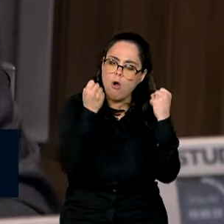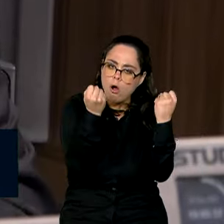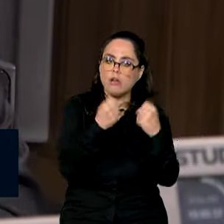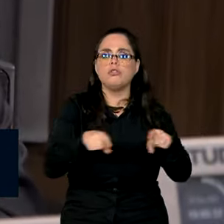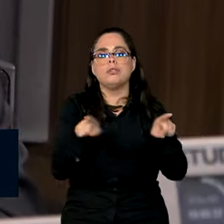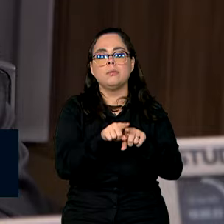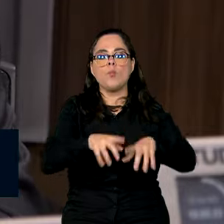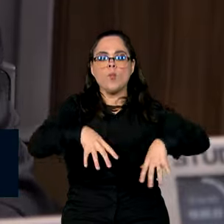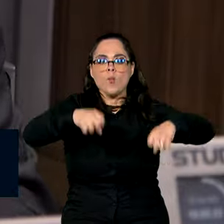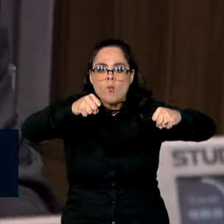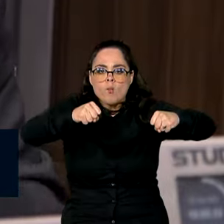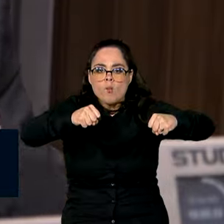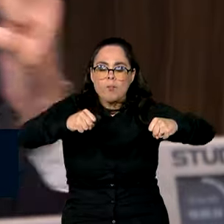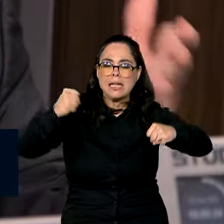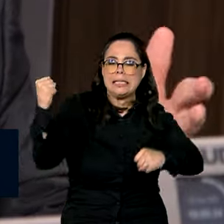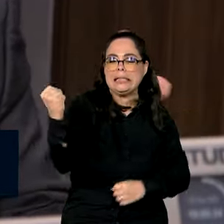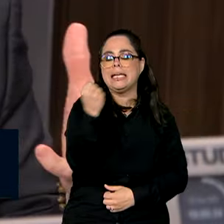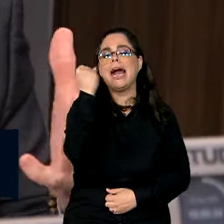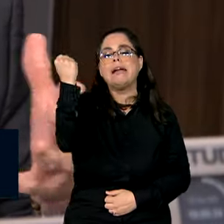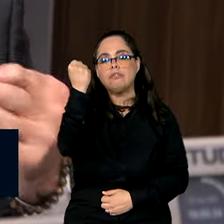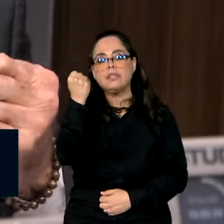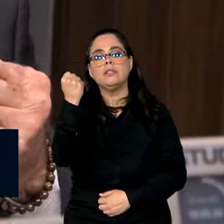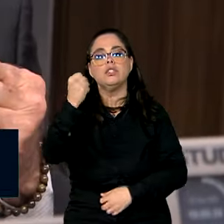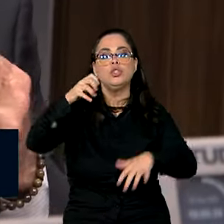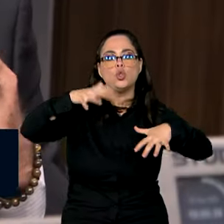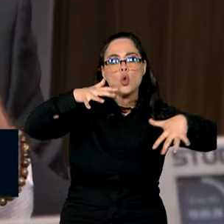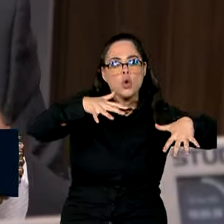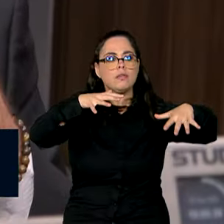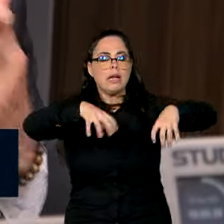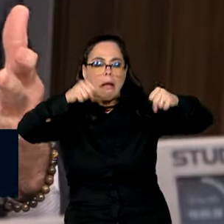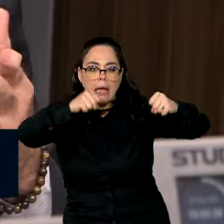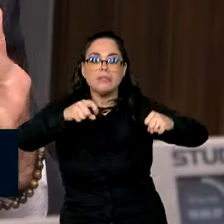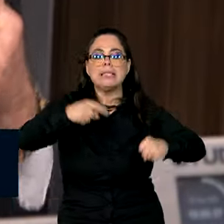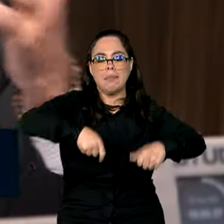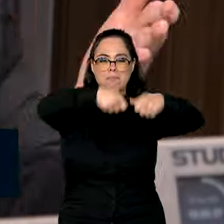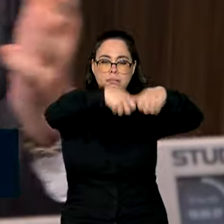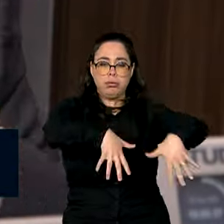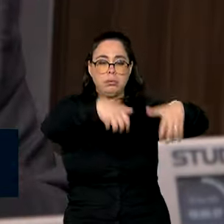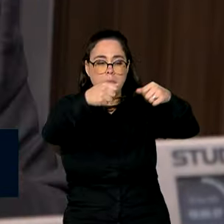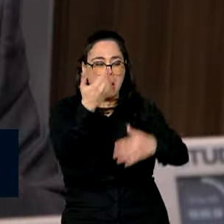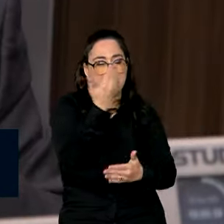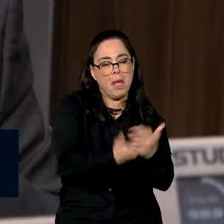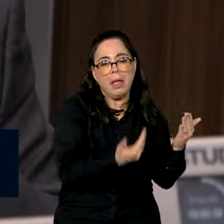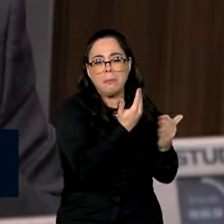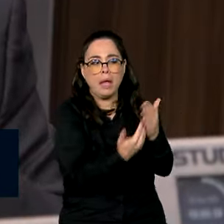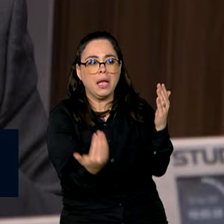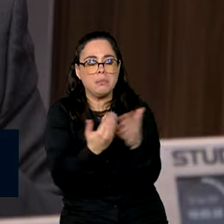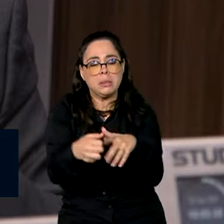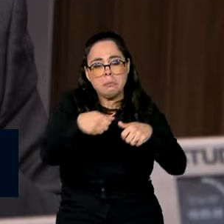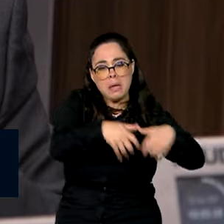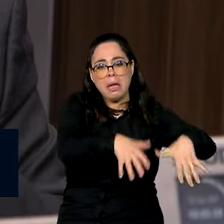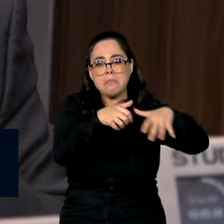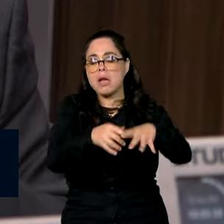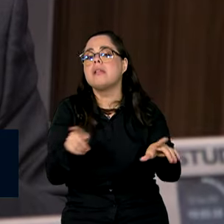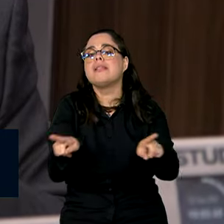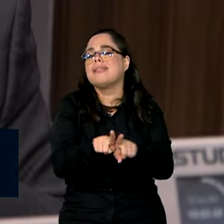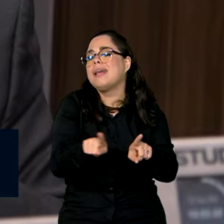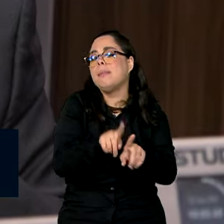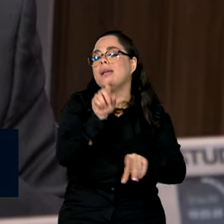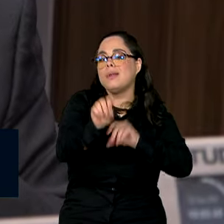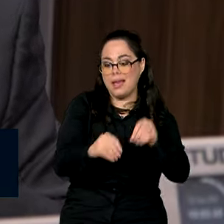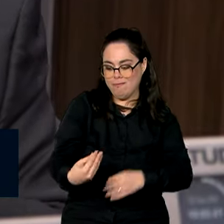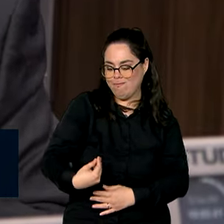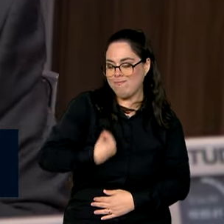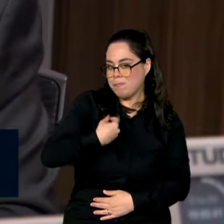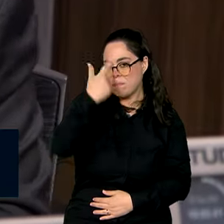secas severas e isso traz eh além de Perdas e Danos eh perda eh a possibilidade de de de perdas